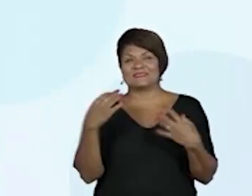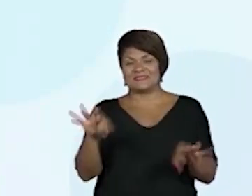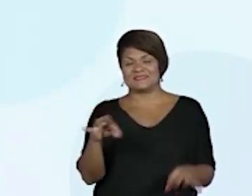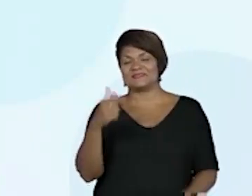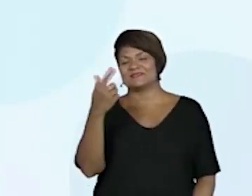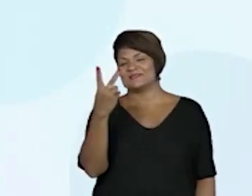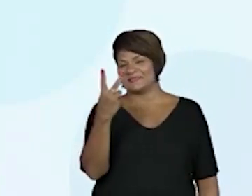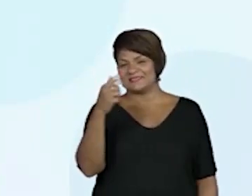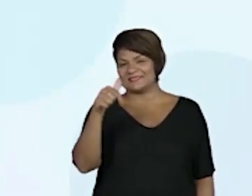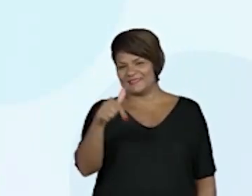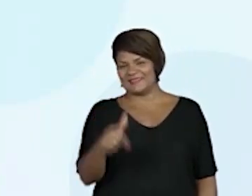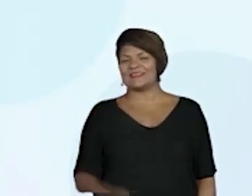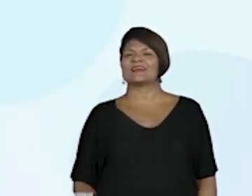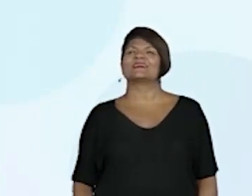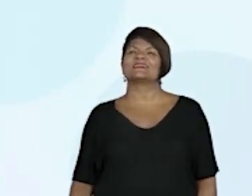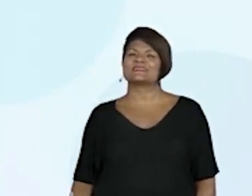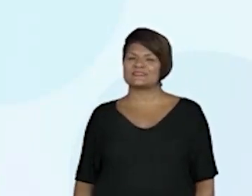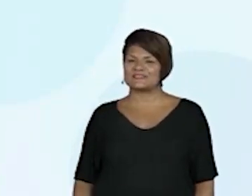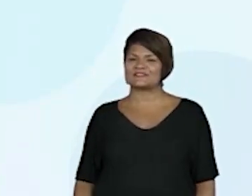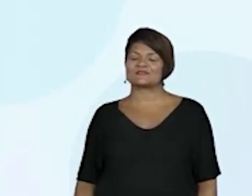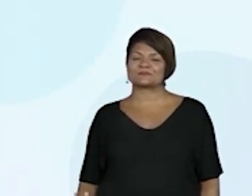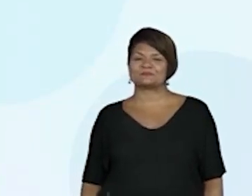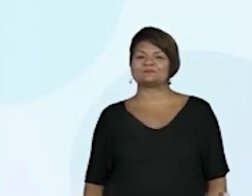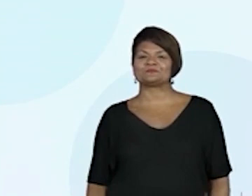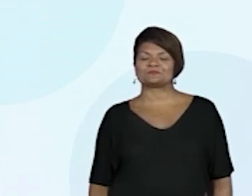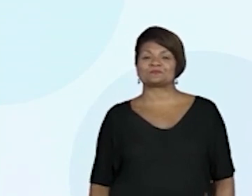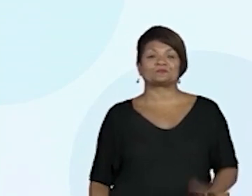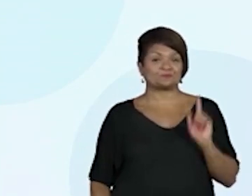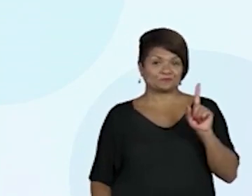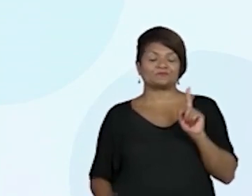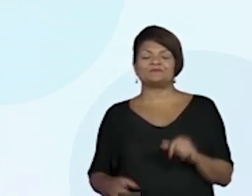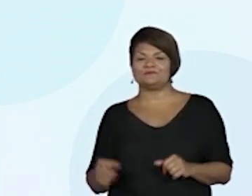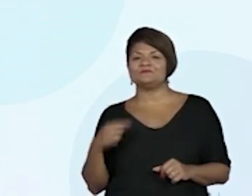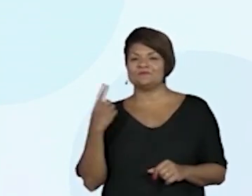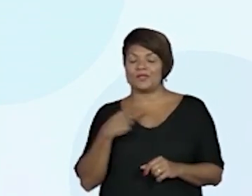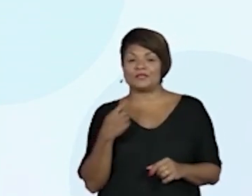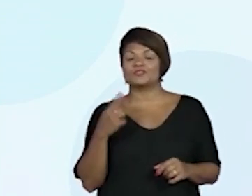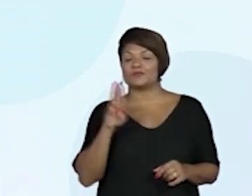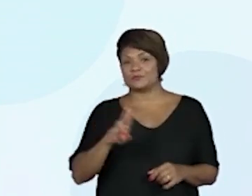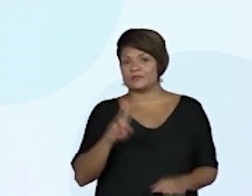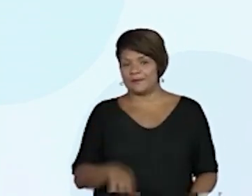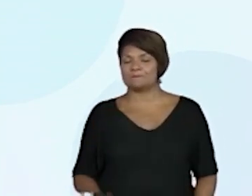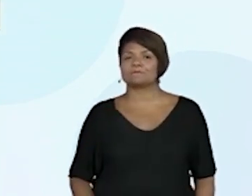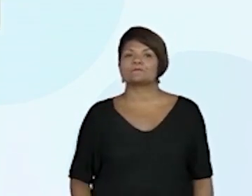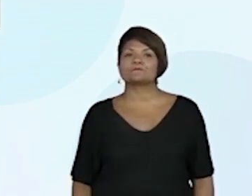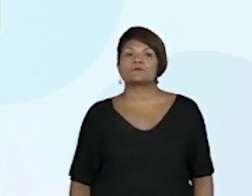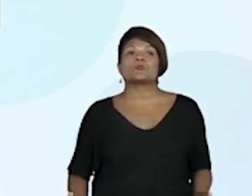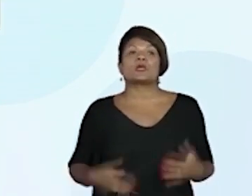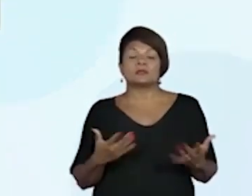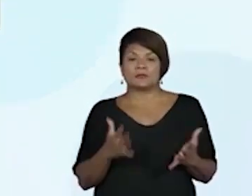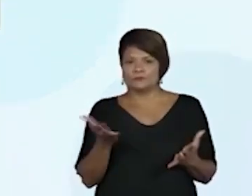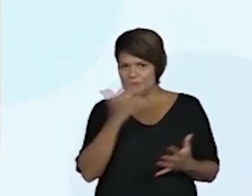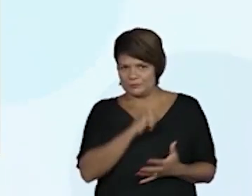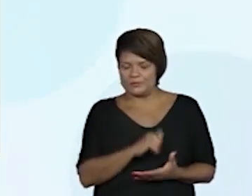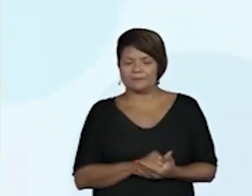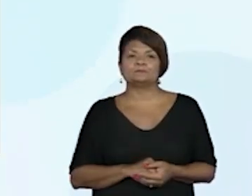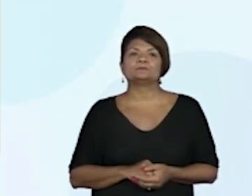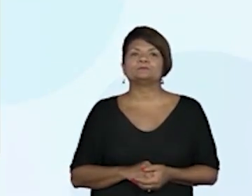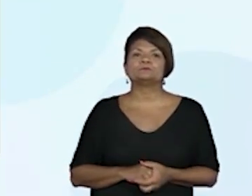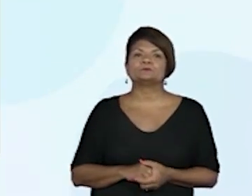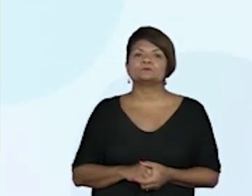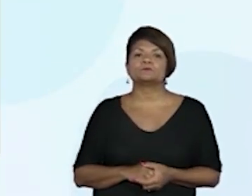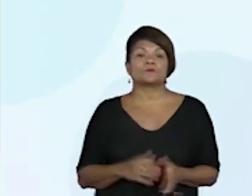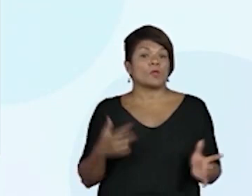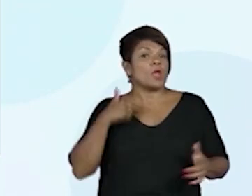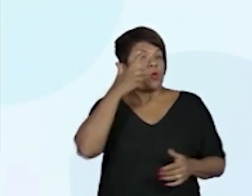ó, 27, é esse que a gente vai usar. Né? 27 cachorrinhos. Vamos lá.